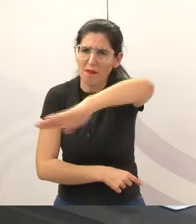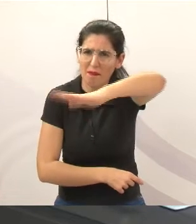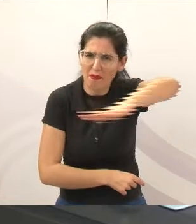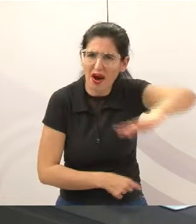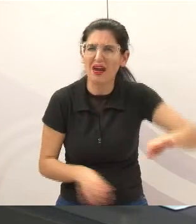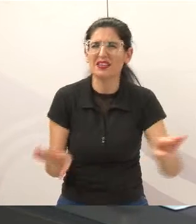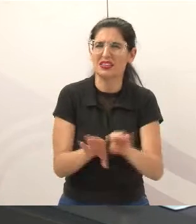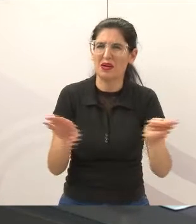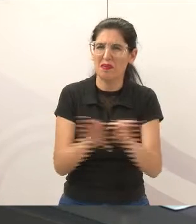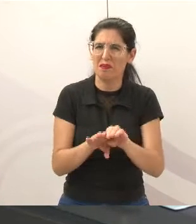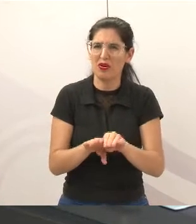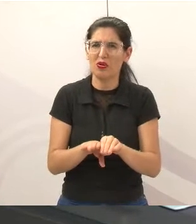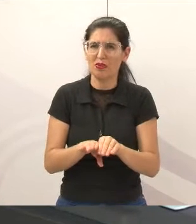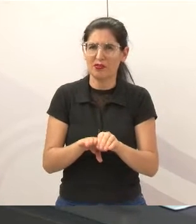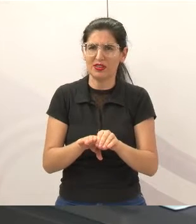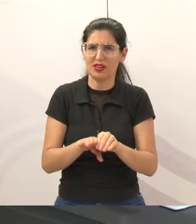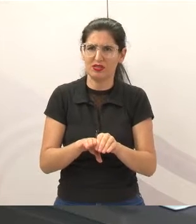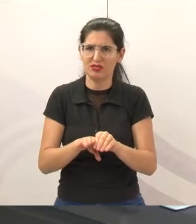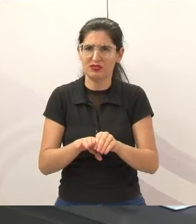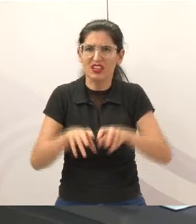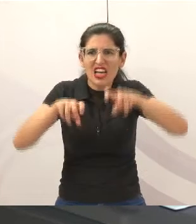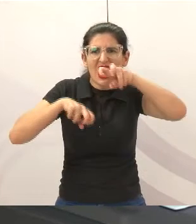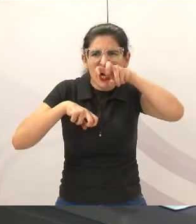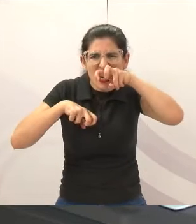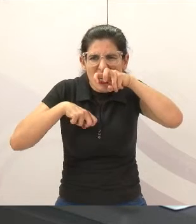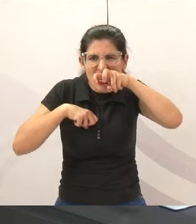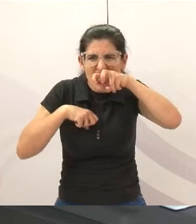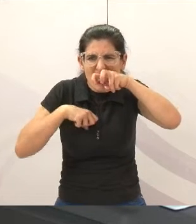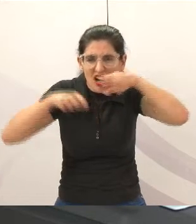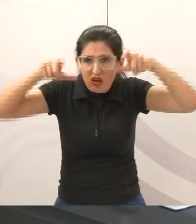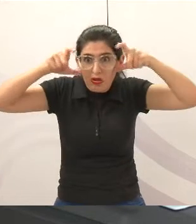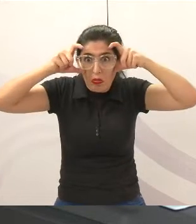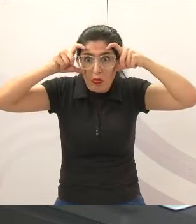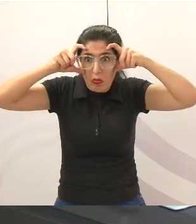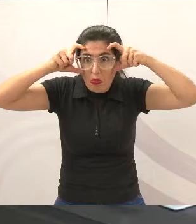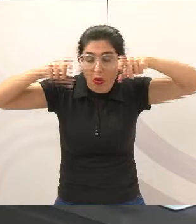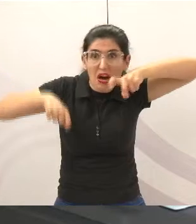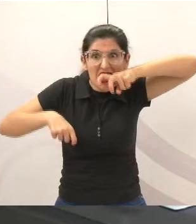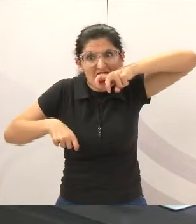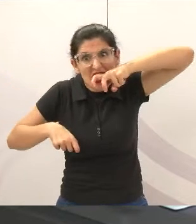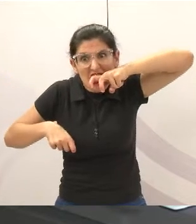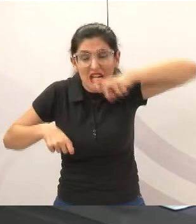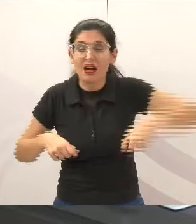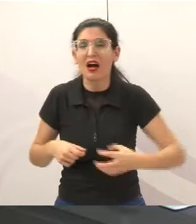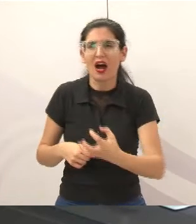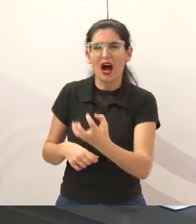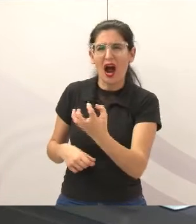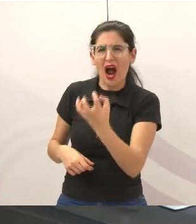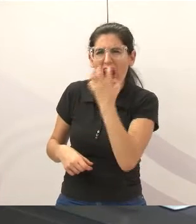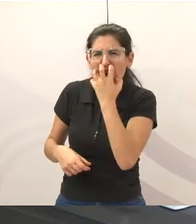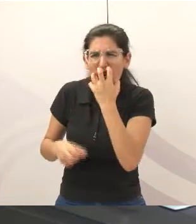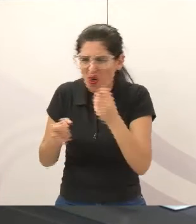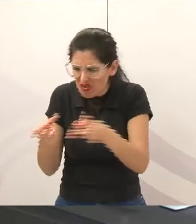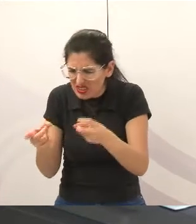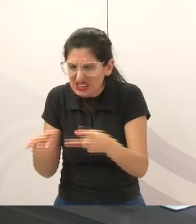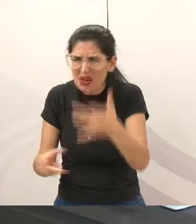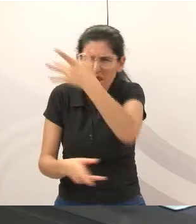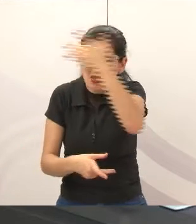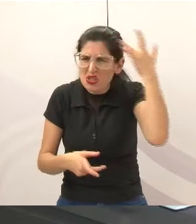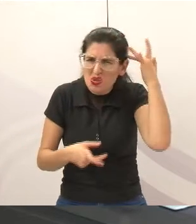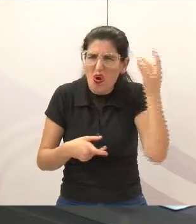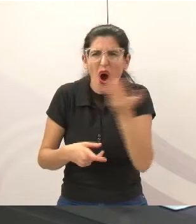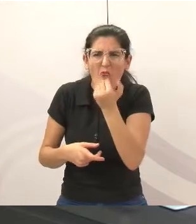vendia morcego, vendia cachorro, vendia animais exóticos. Então tem tanta bagunça nesse